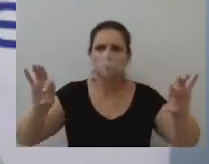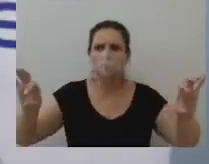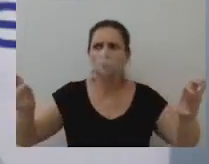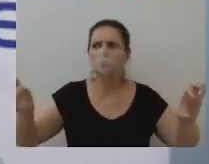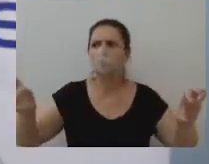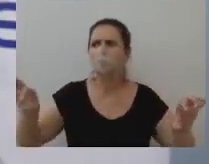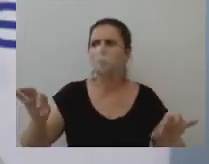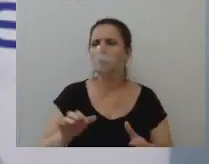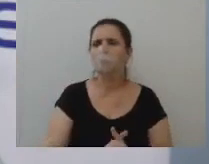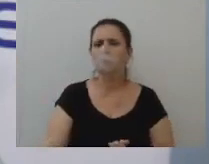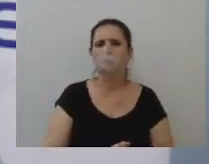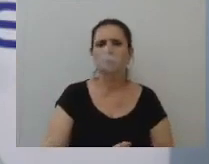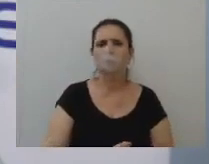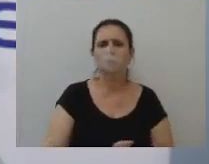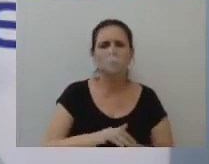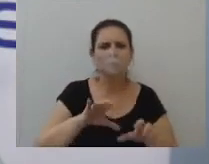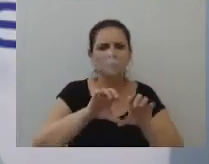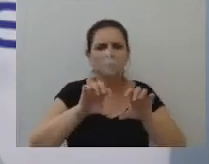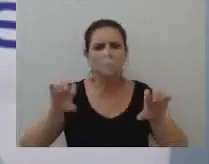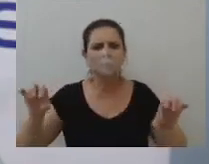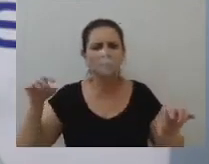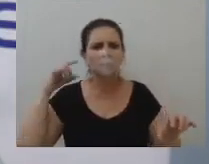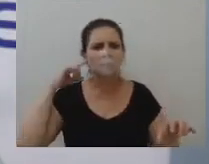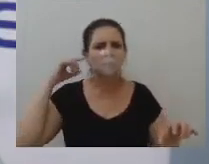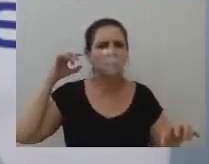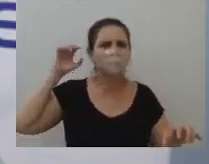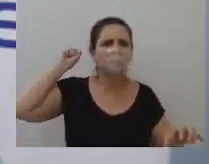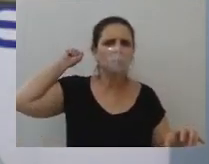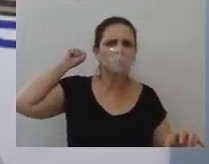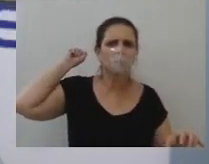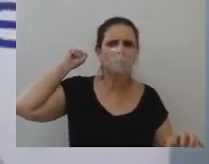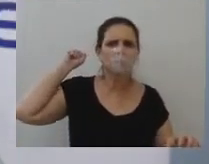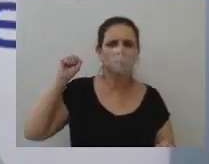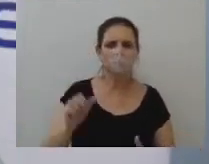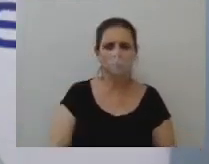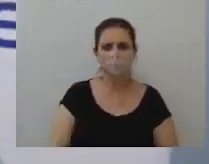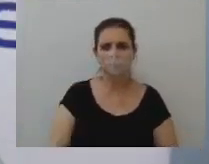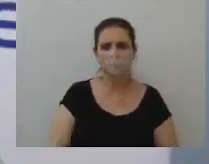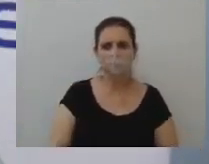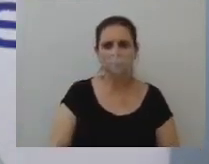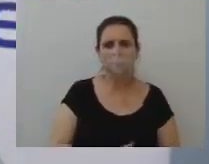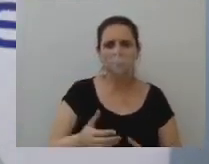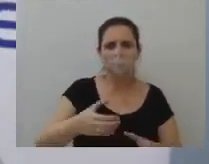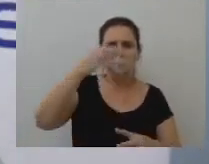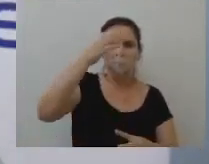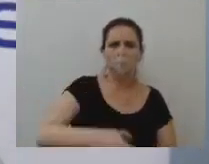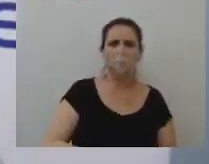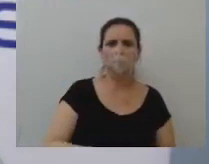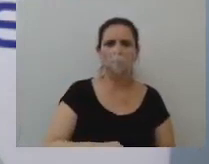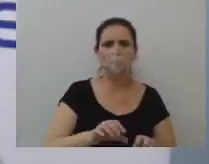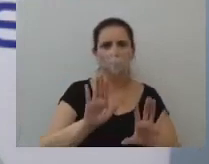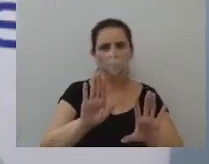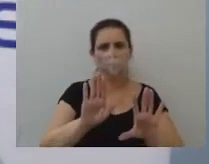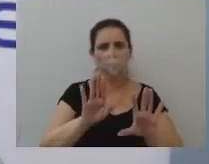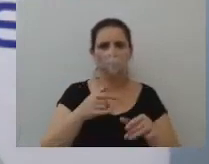Olha lá. Assim que ele aquece, quando eu boto na vertical, opa!